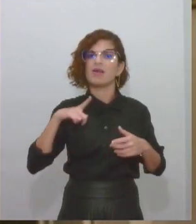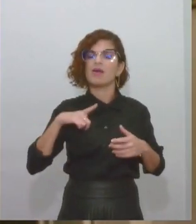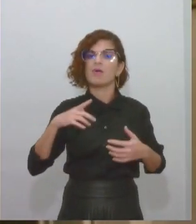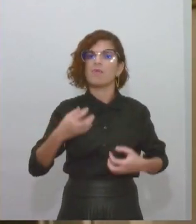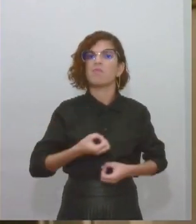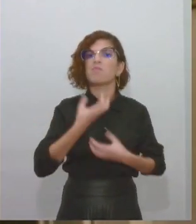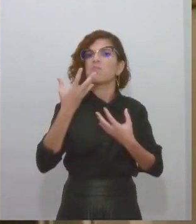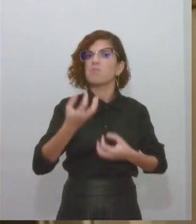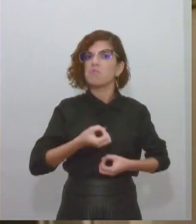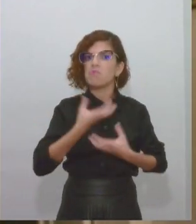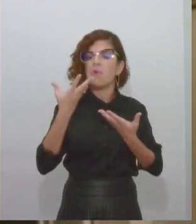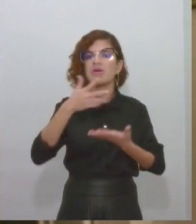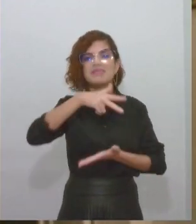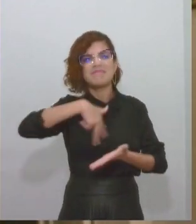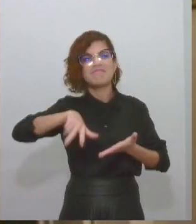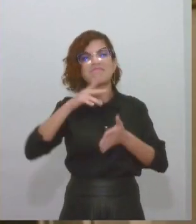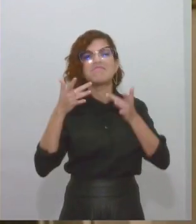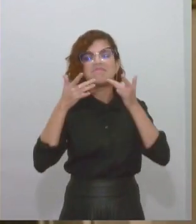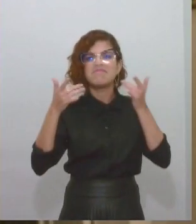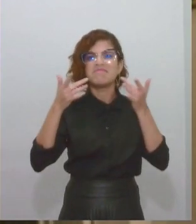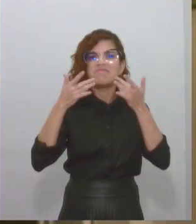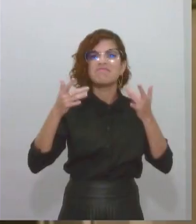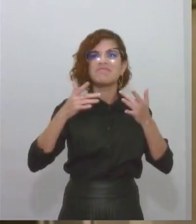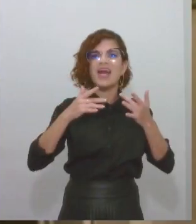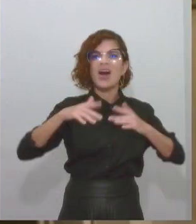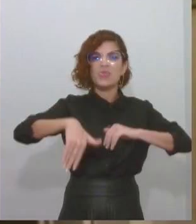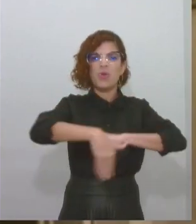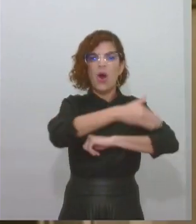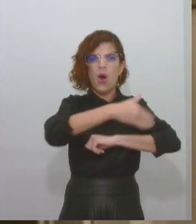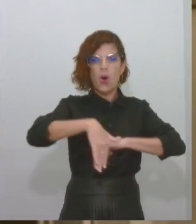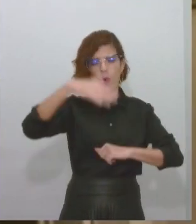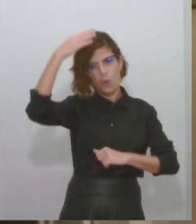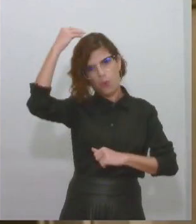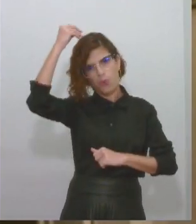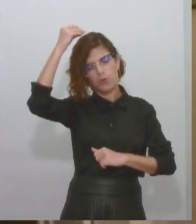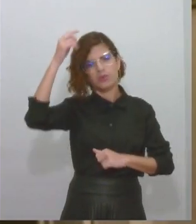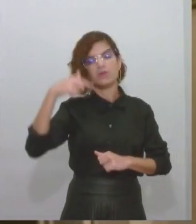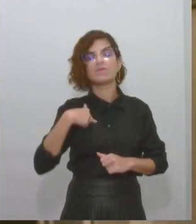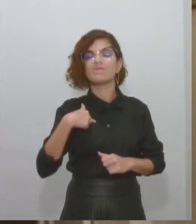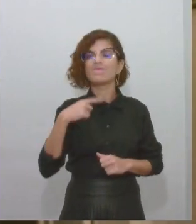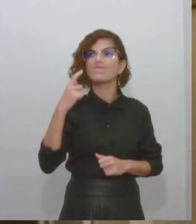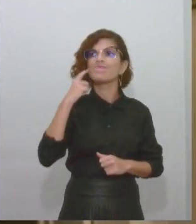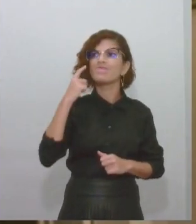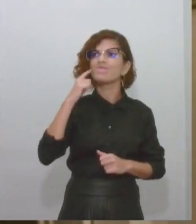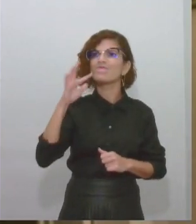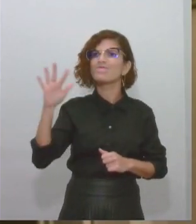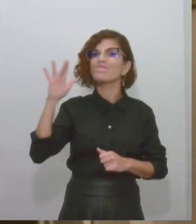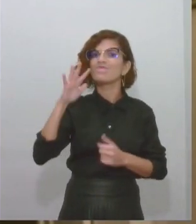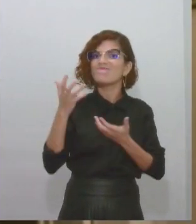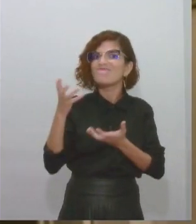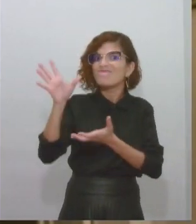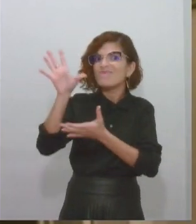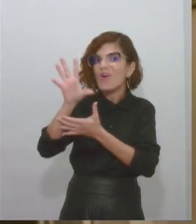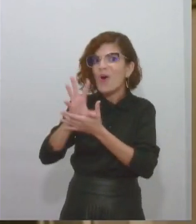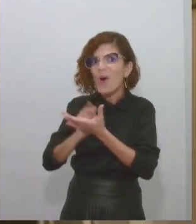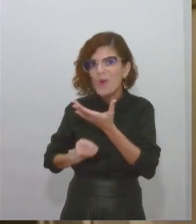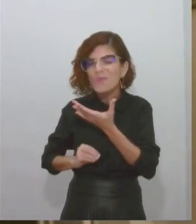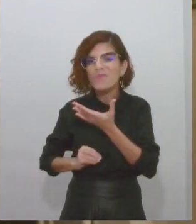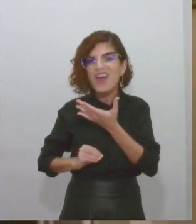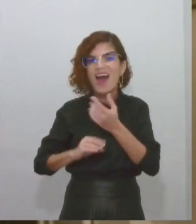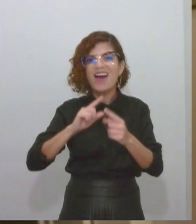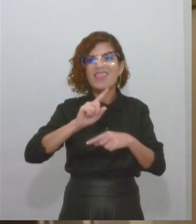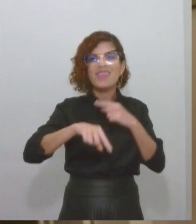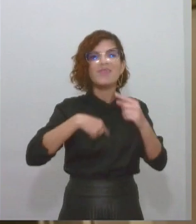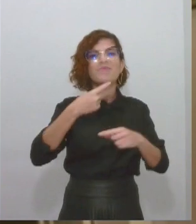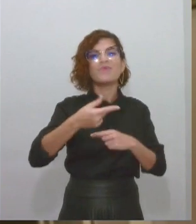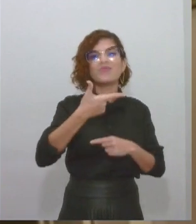dança, teatro pelas ruas de São Cristóvão, me inspirou, né, para que eu pudesse, já no ano de 2010, como secretário